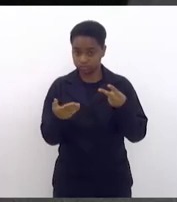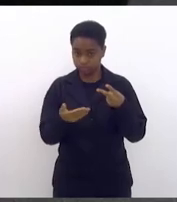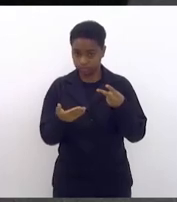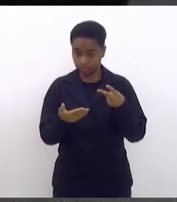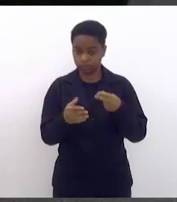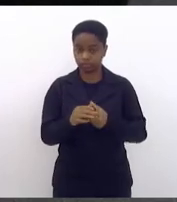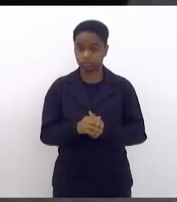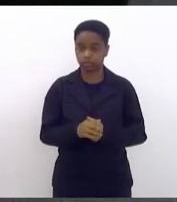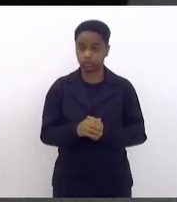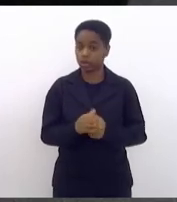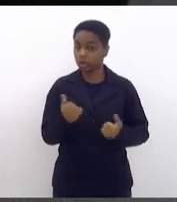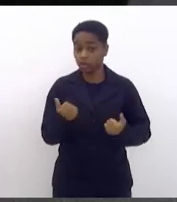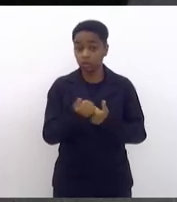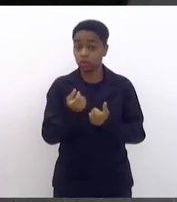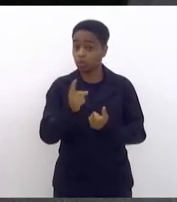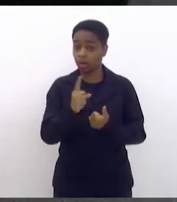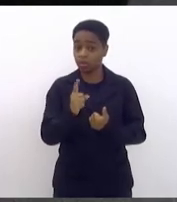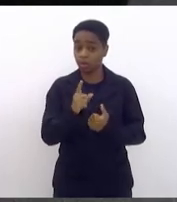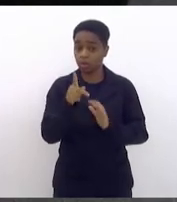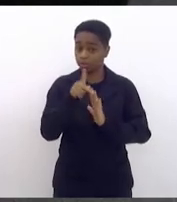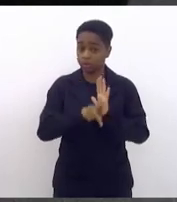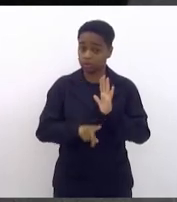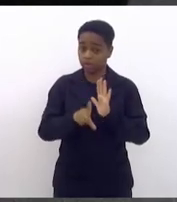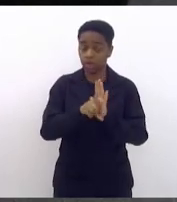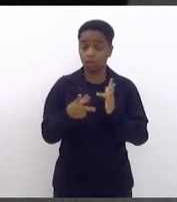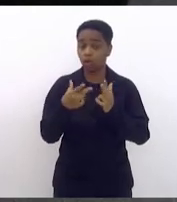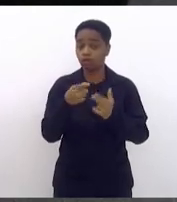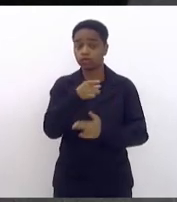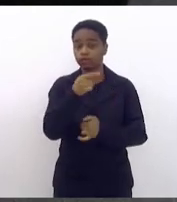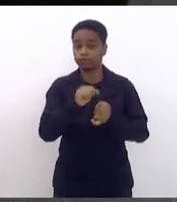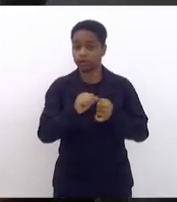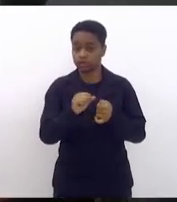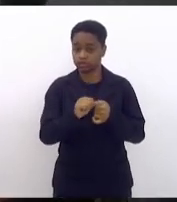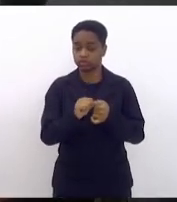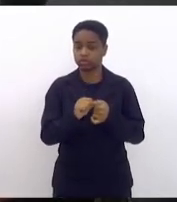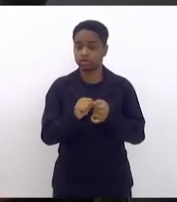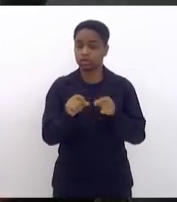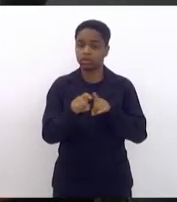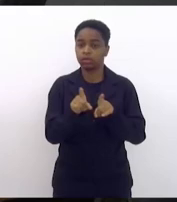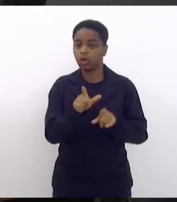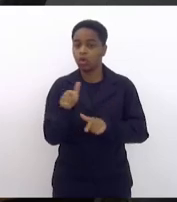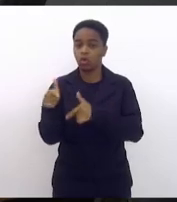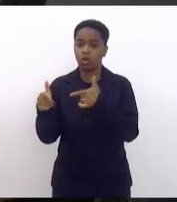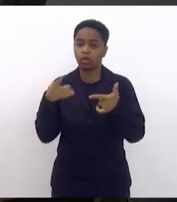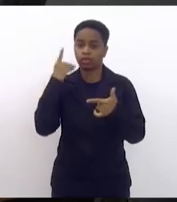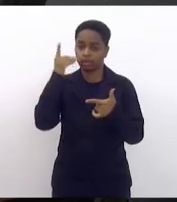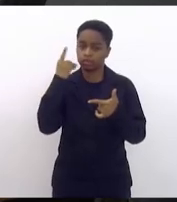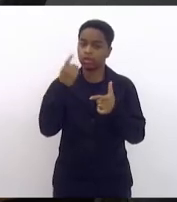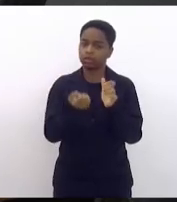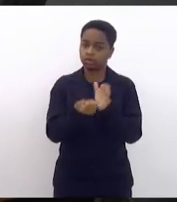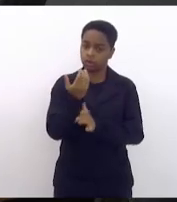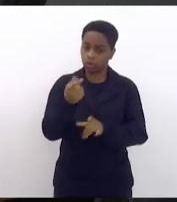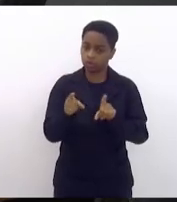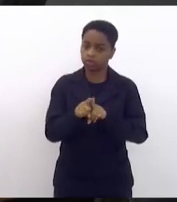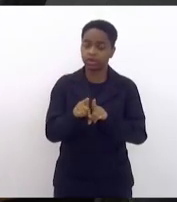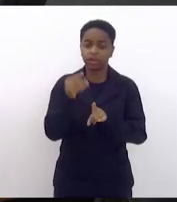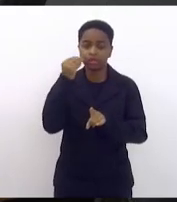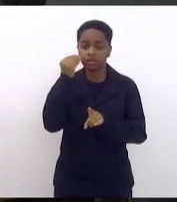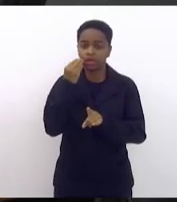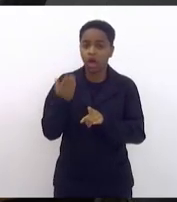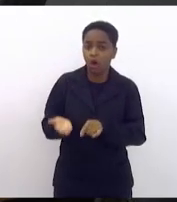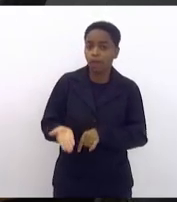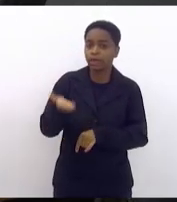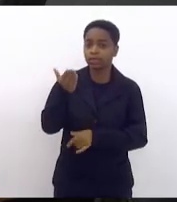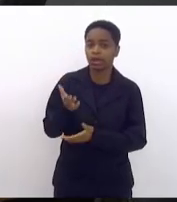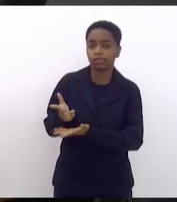apoia projetos como o que Vossa Excelência fez, né, e outros deputados também da oposição fizeram, para aumentar a